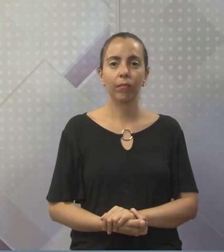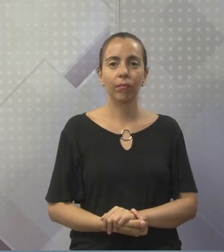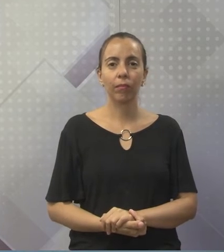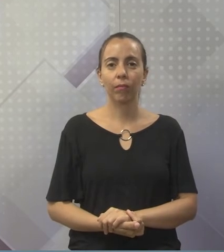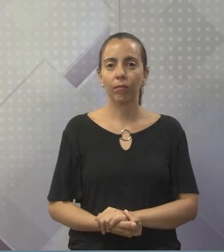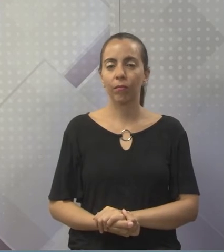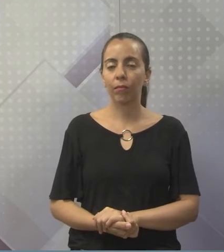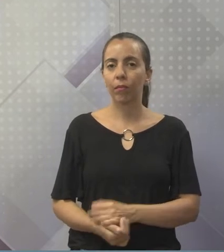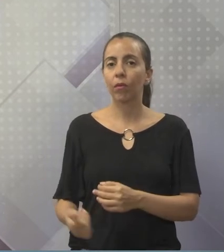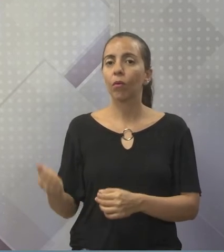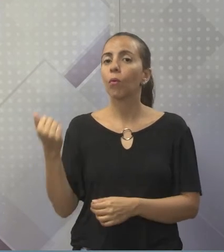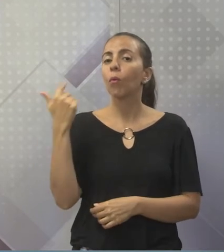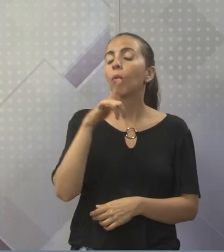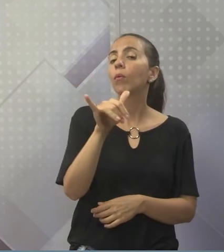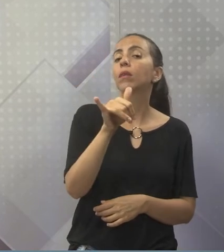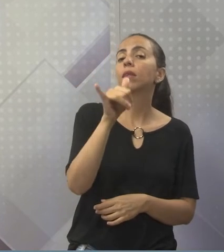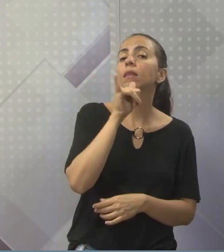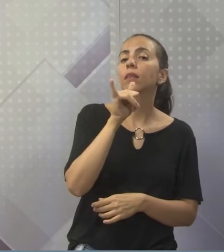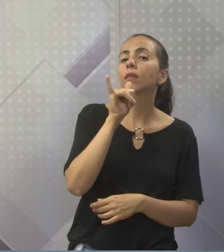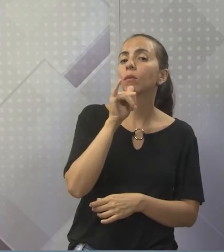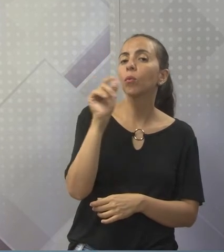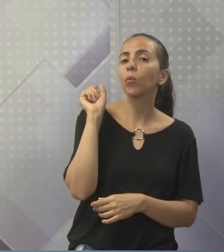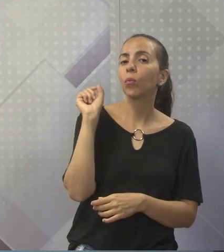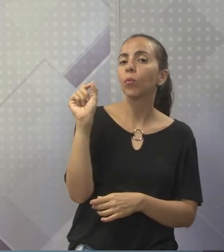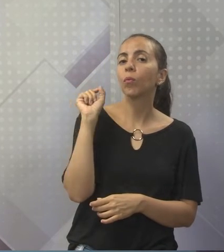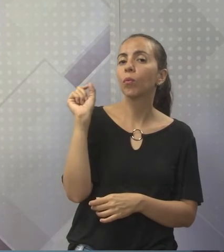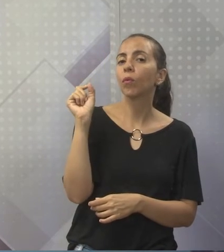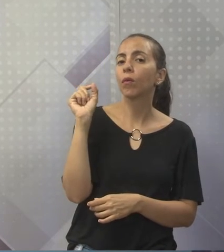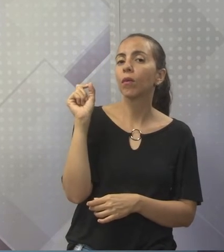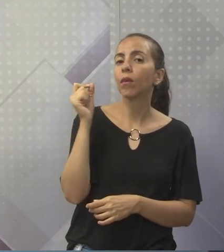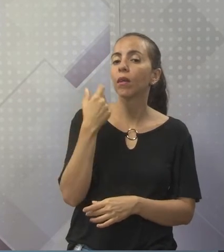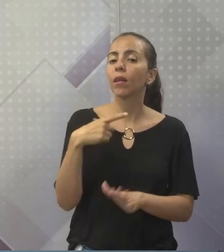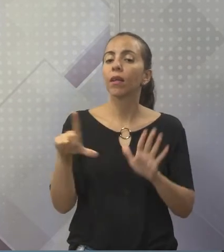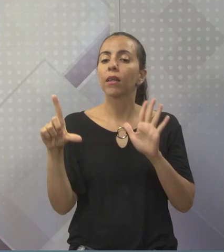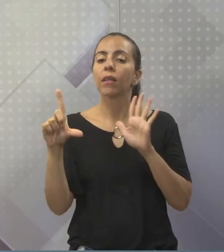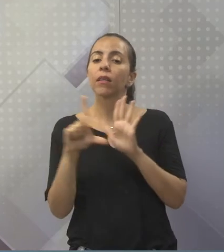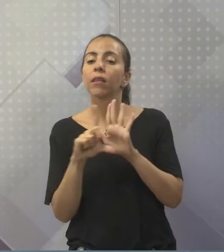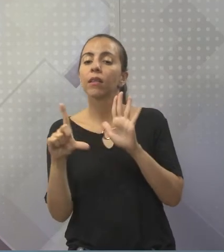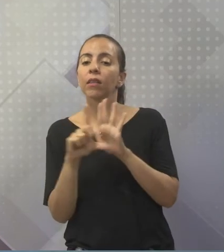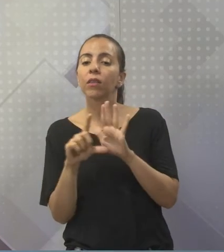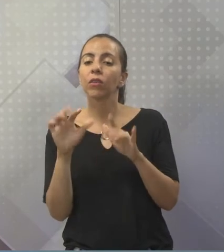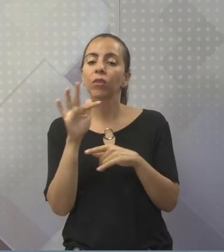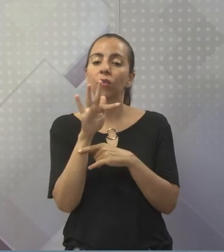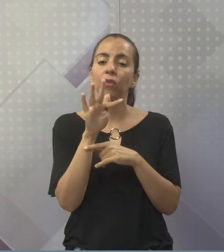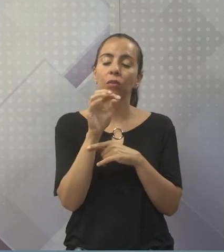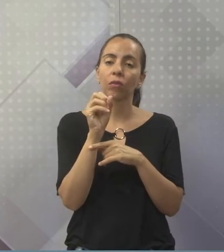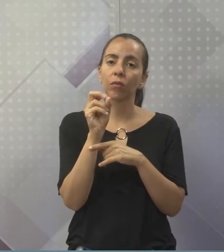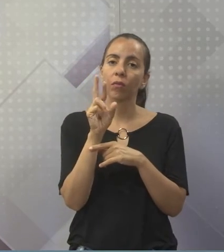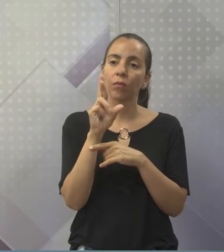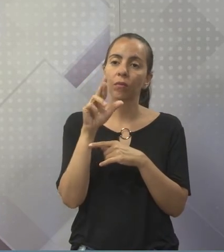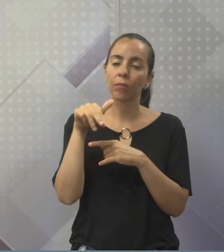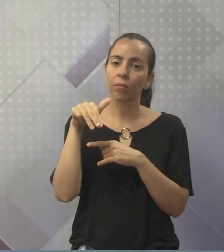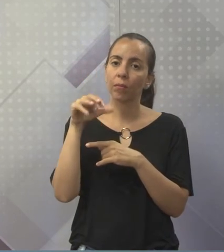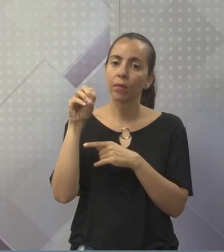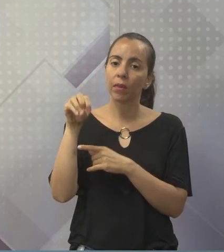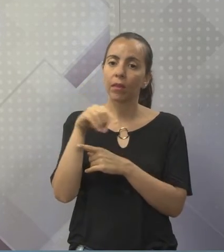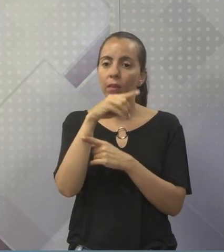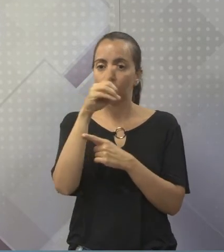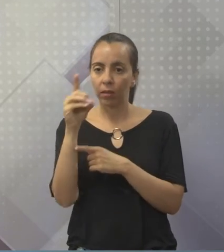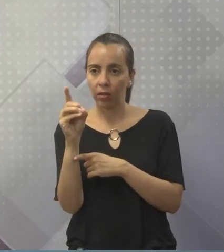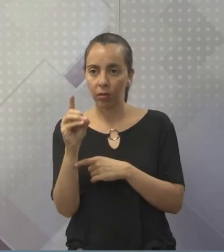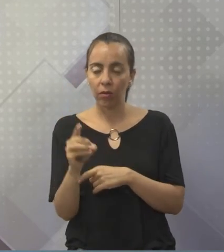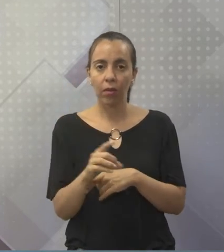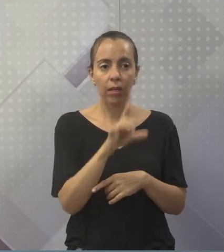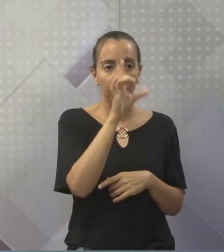para aquele outro exemplo, qual seria a minha lei de formação? Bem, eu sei que o valor que eu pagaria por